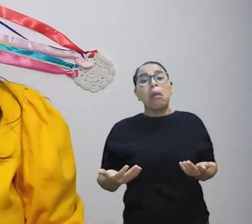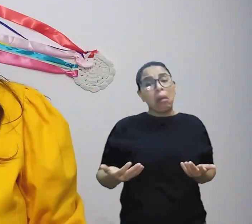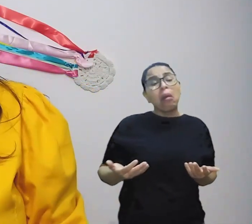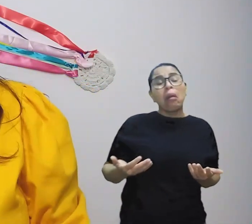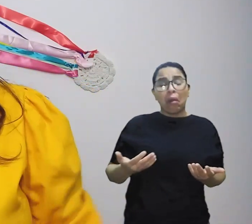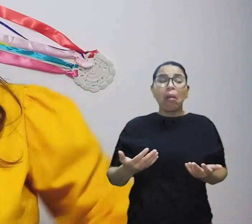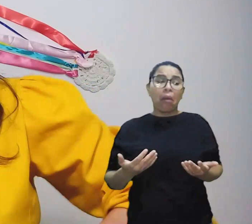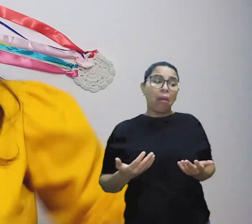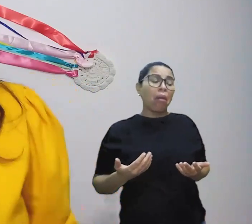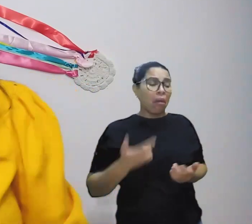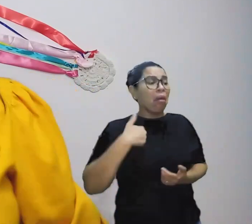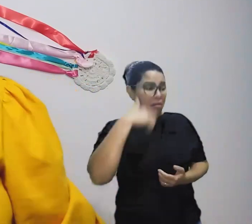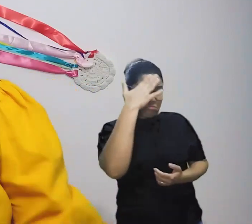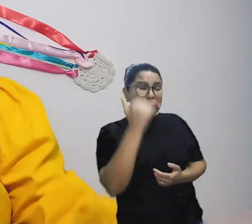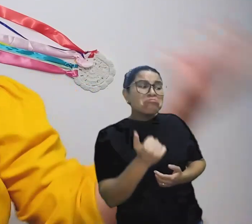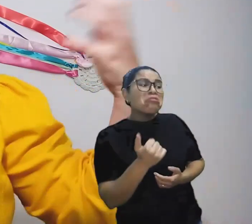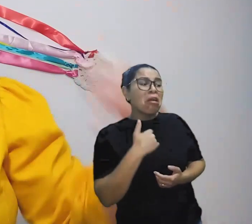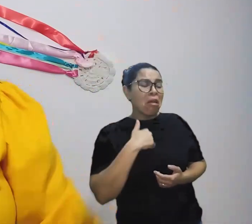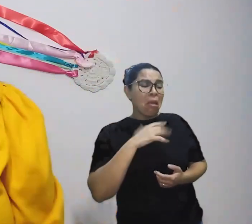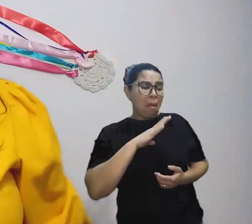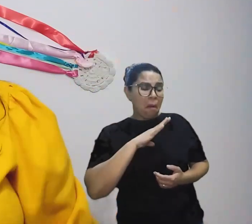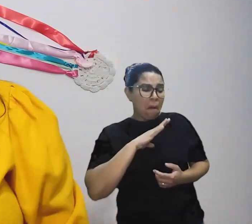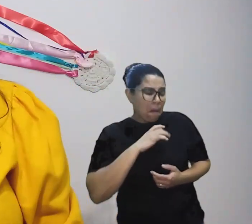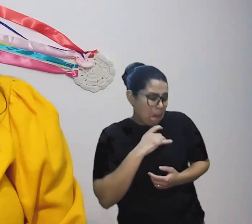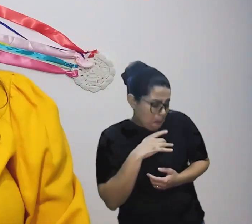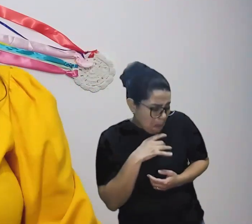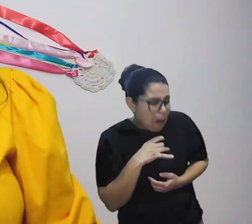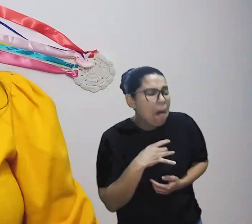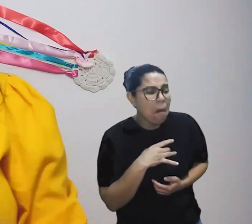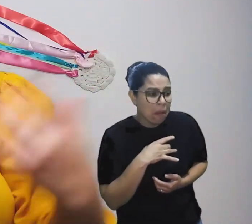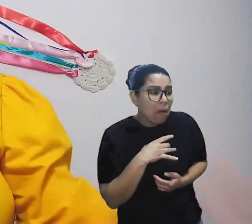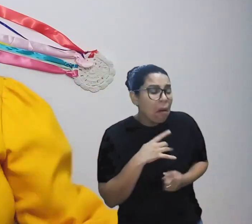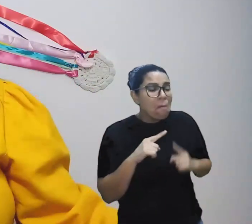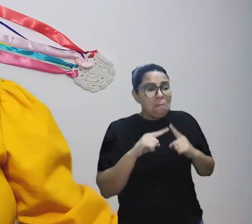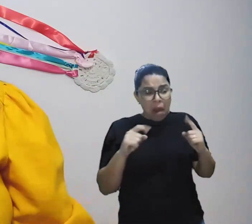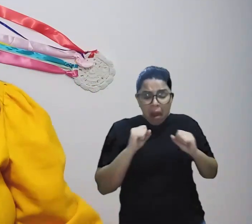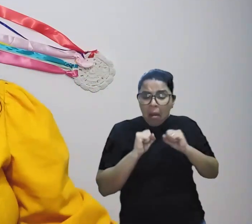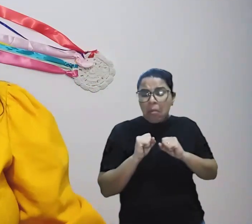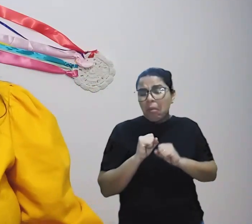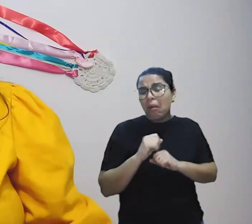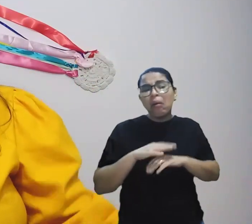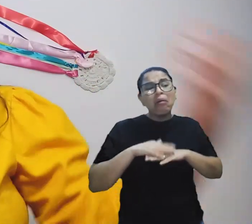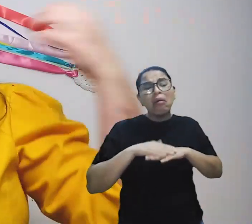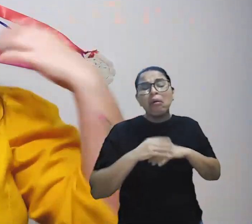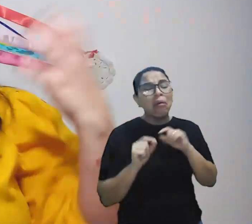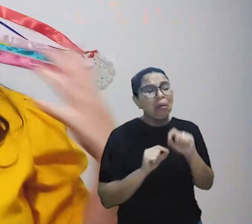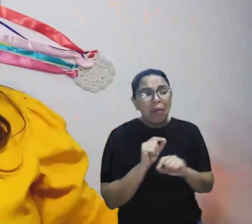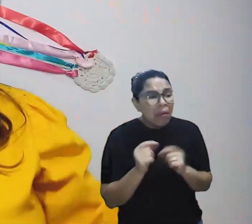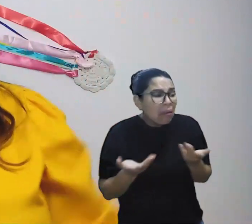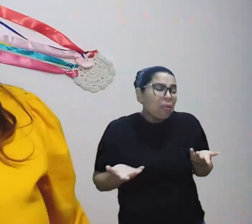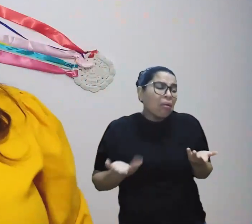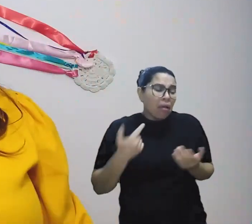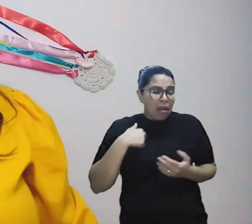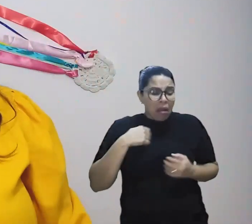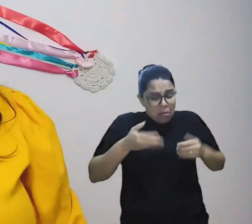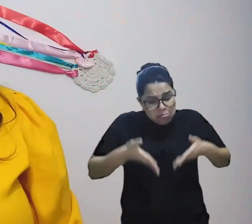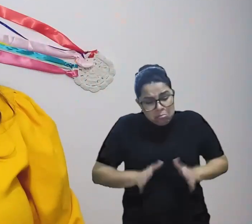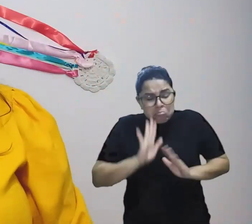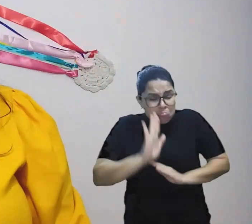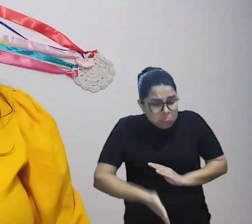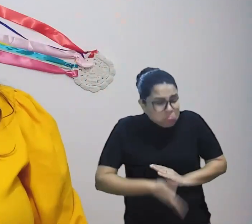eu sei, eu sou mesmo covarde, mas o que eu posso fazer? Eu nasci